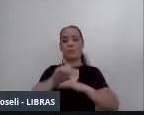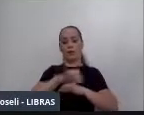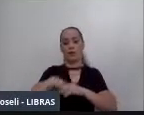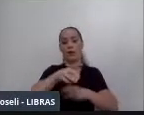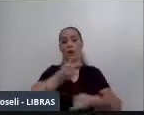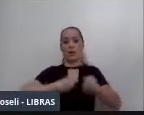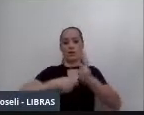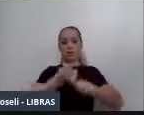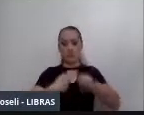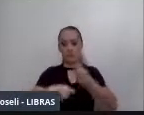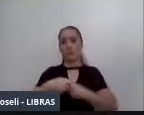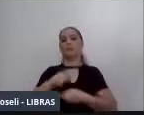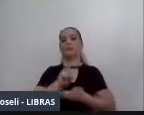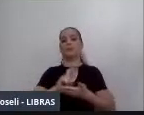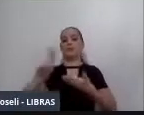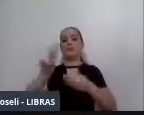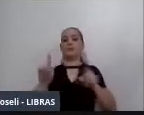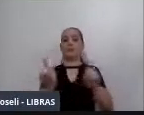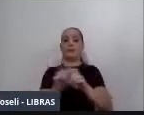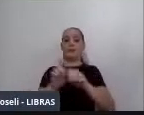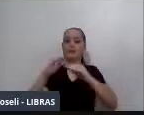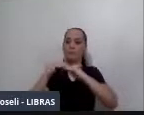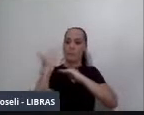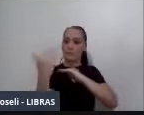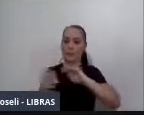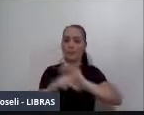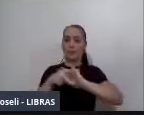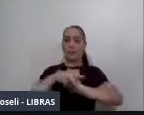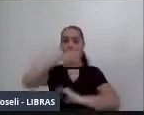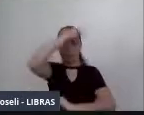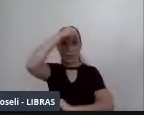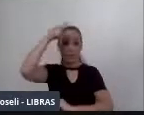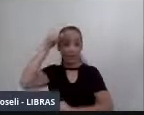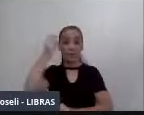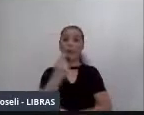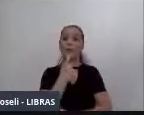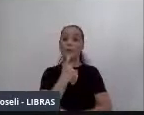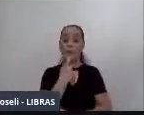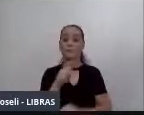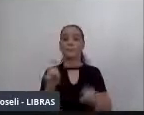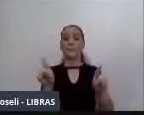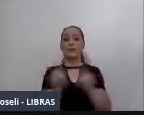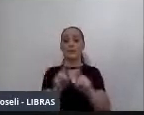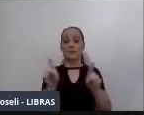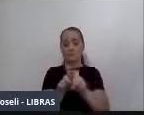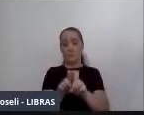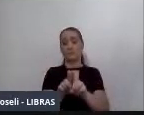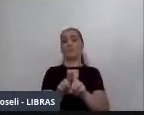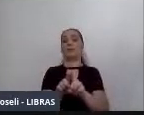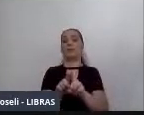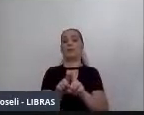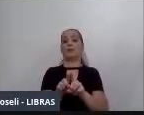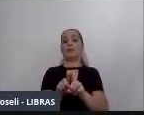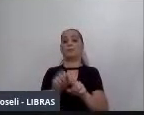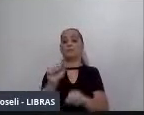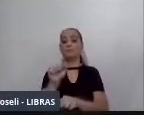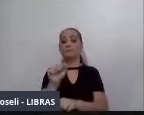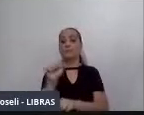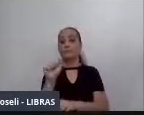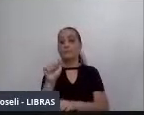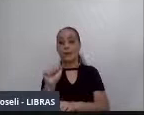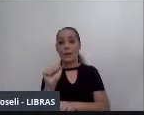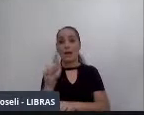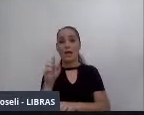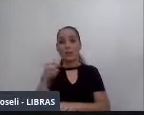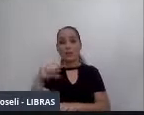a representação externa da Prefeitura de Campinas e da Agência Metropolitana de Campinas. Essa é a nossa